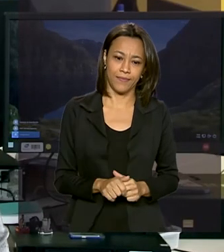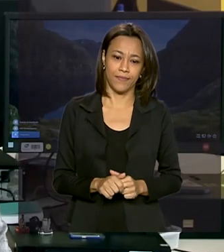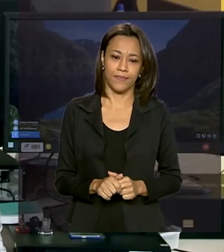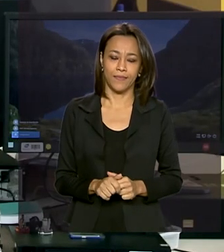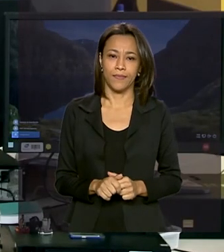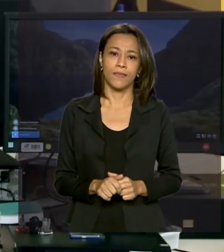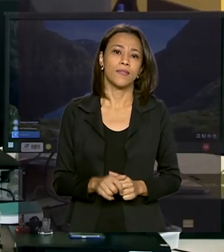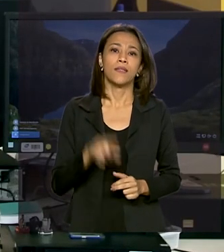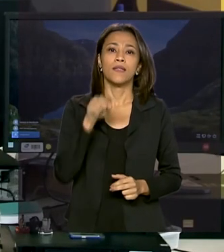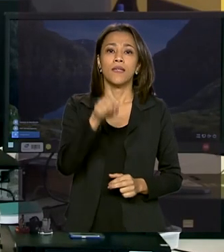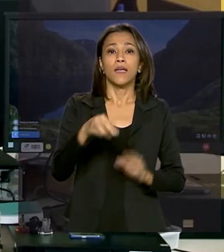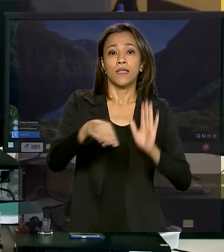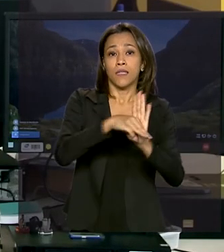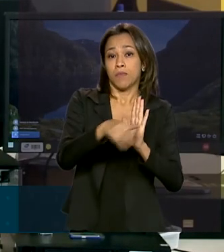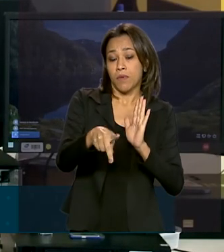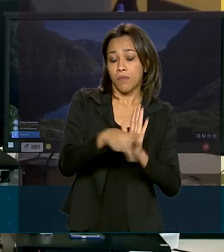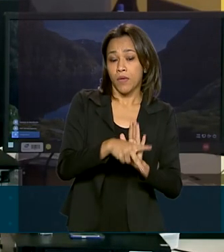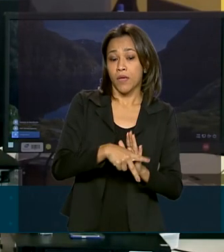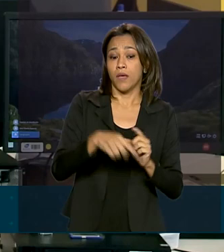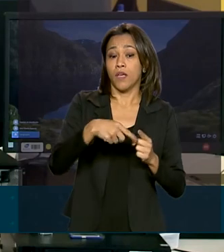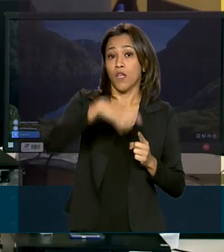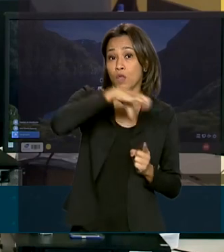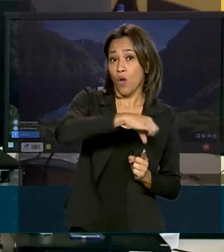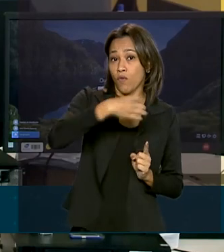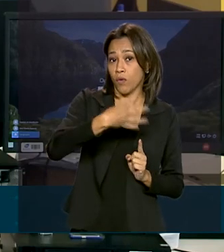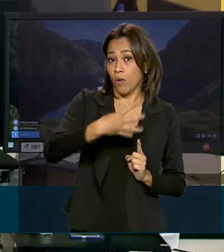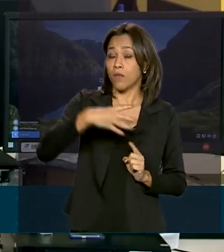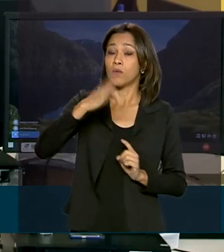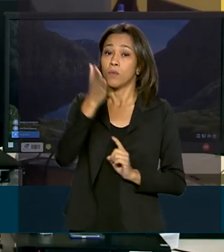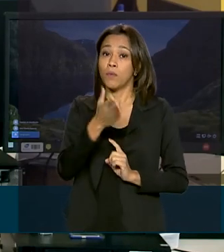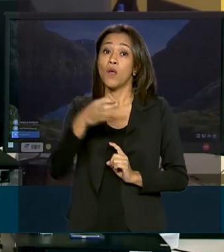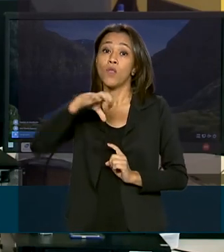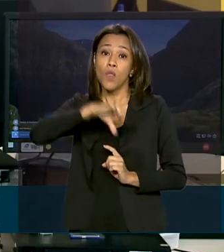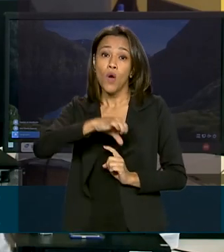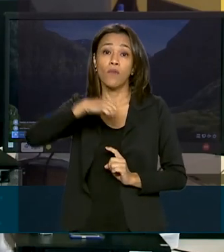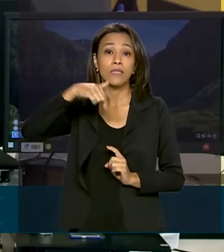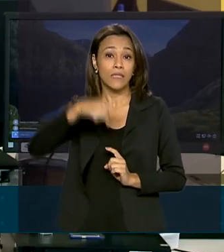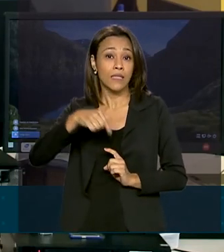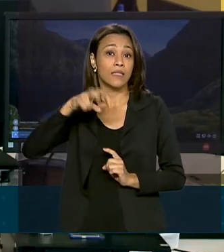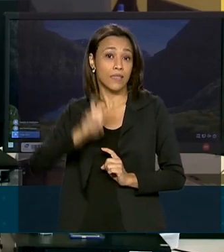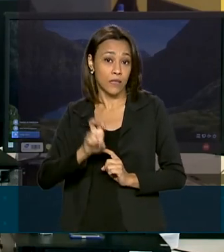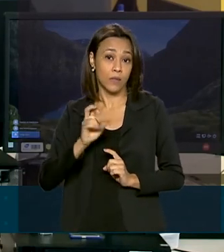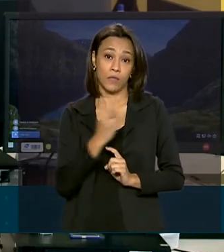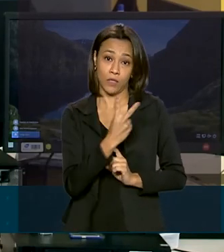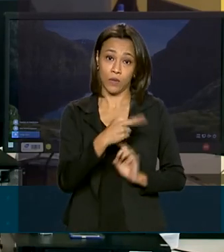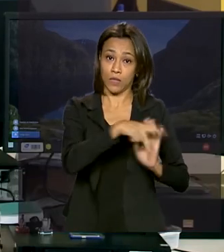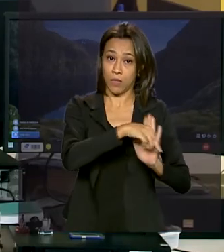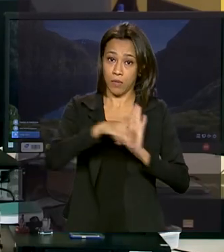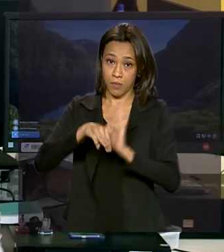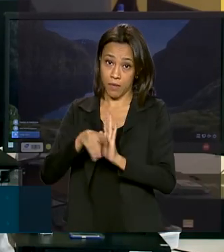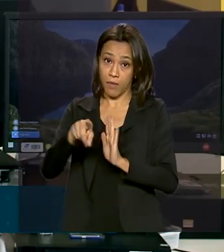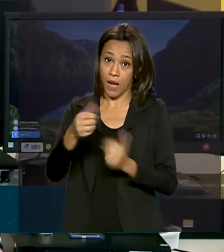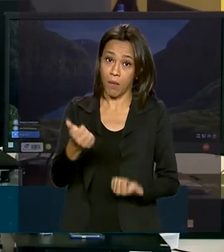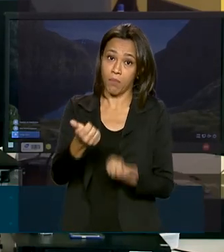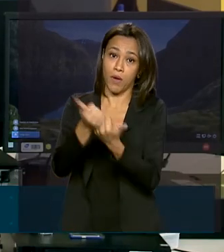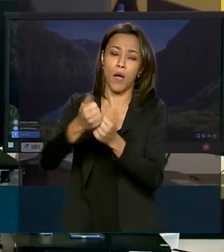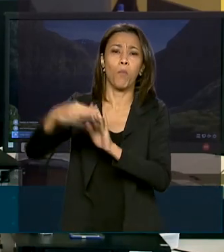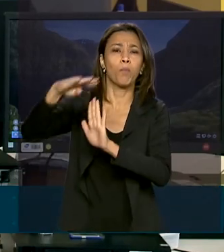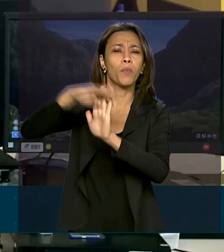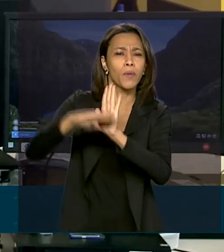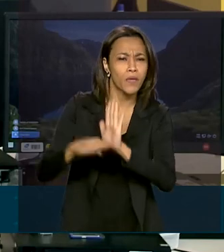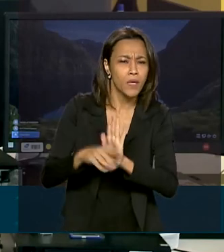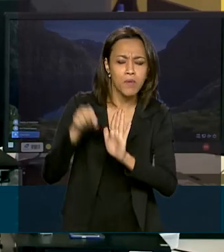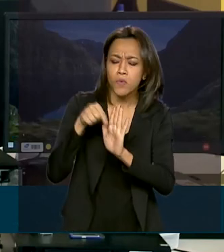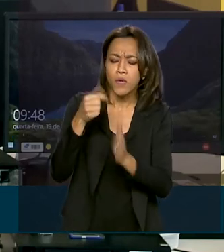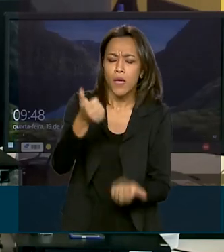As medidas provisórias 944 e 975 vêm para reforçar a ação do PRONAMP, que é o Programa Nacional